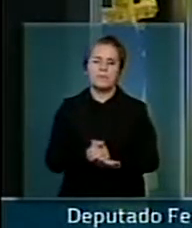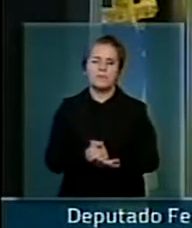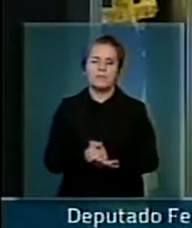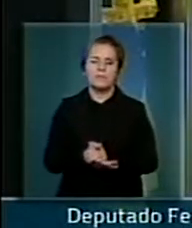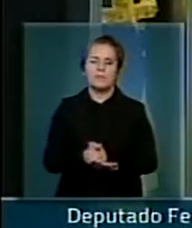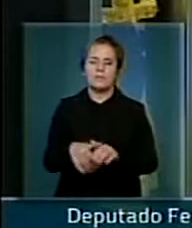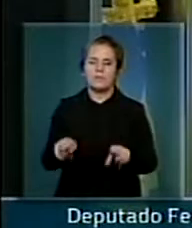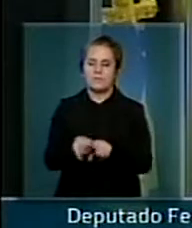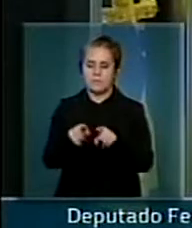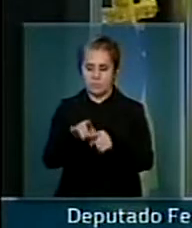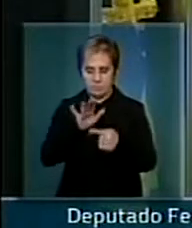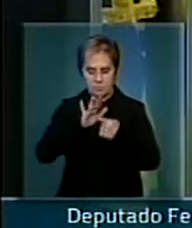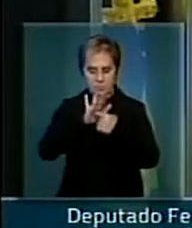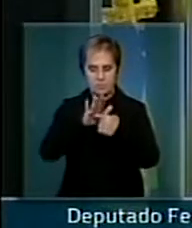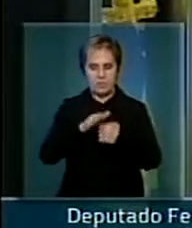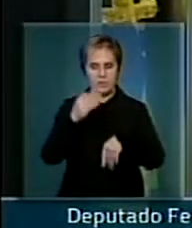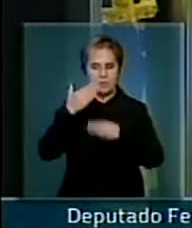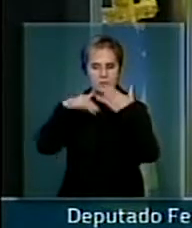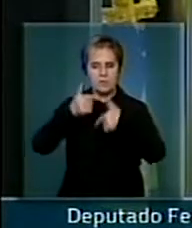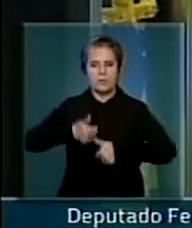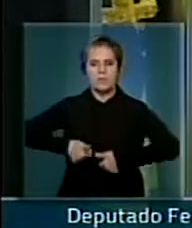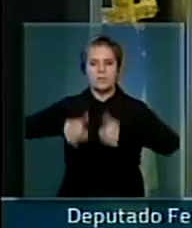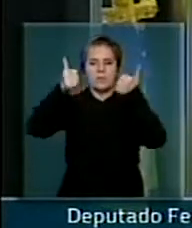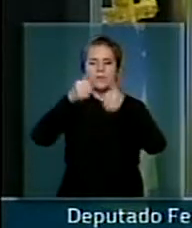e anotará um crescimento de